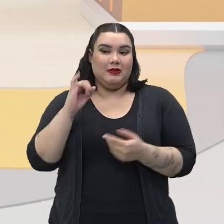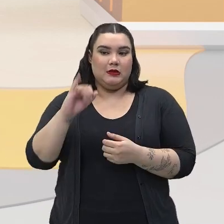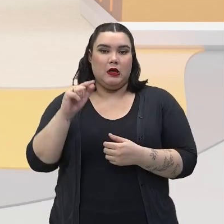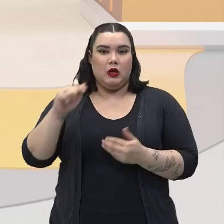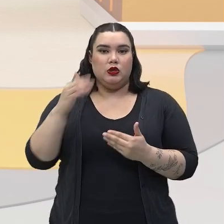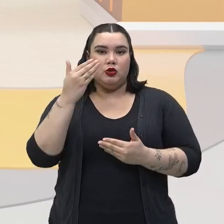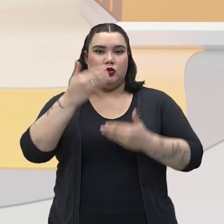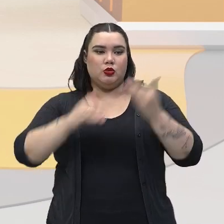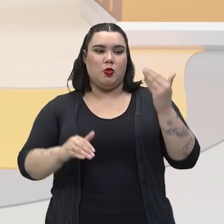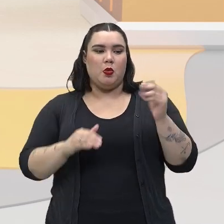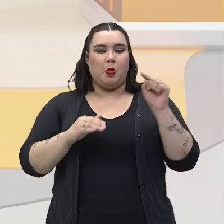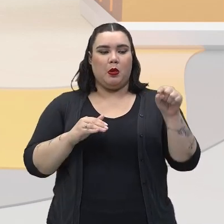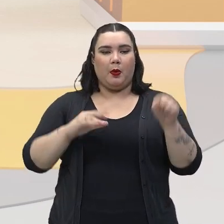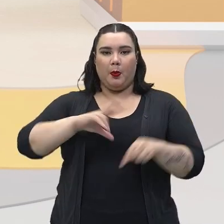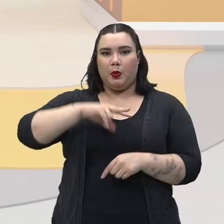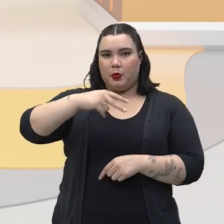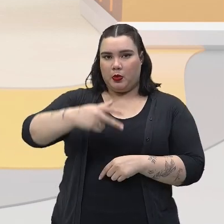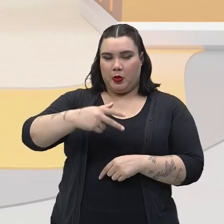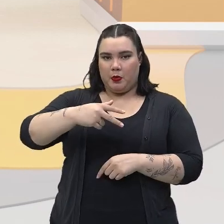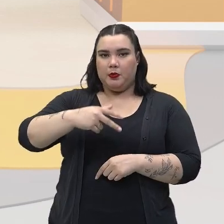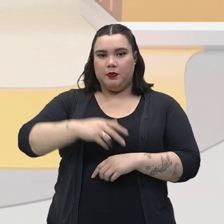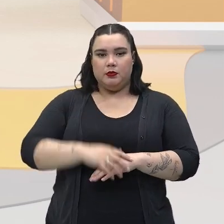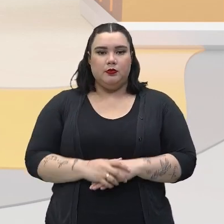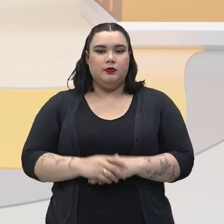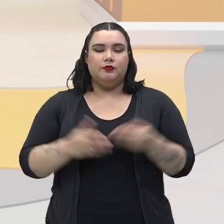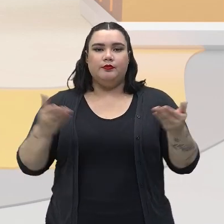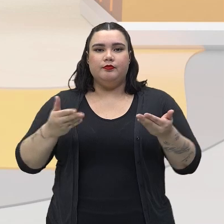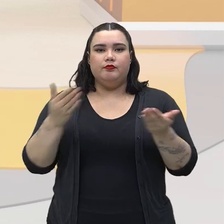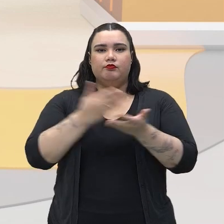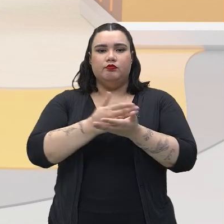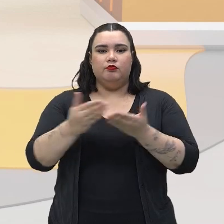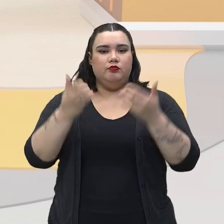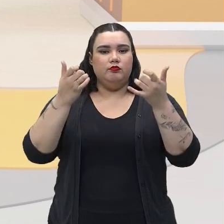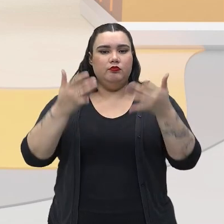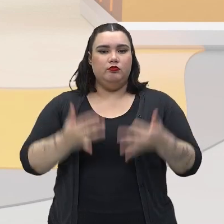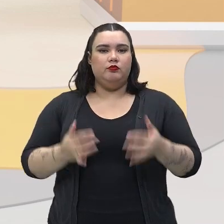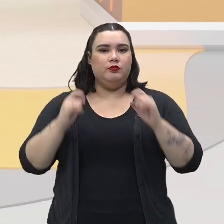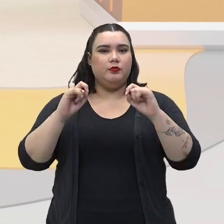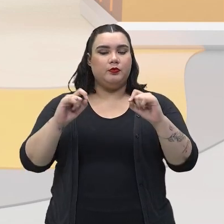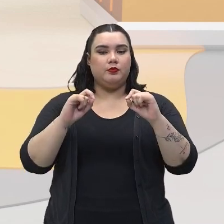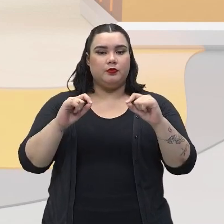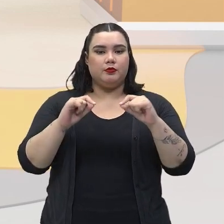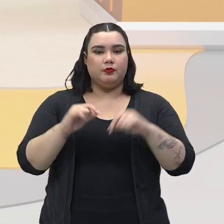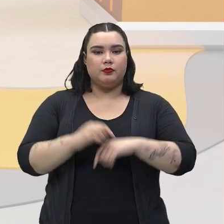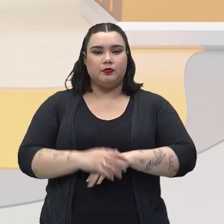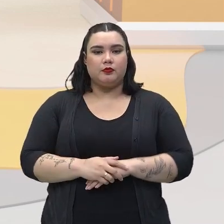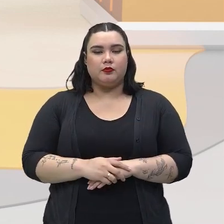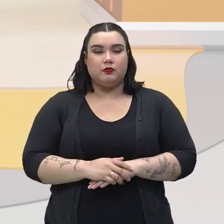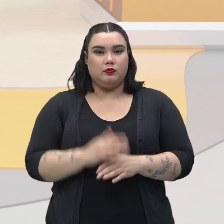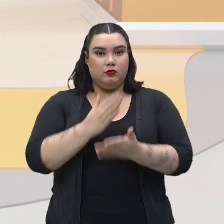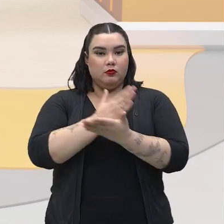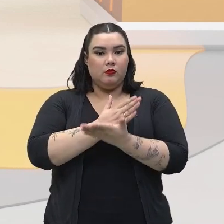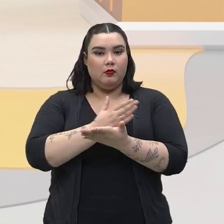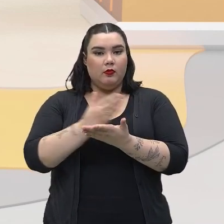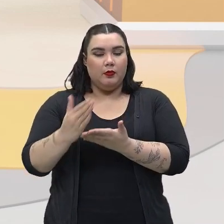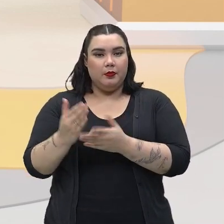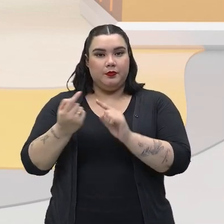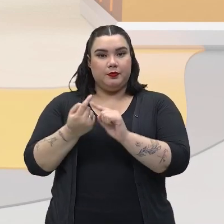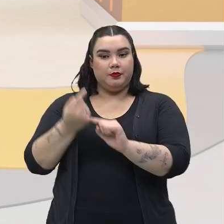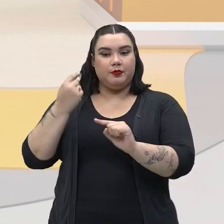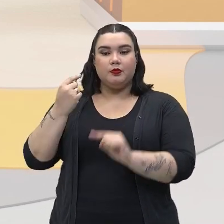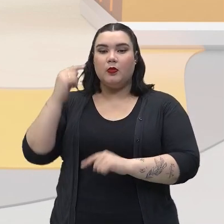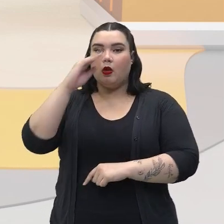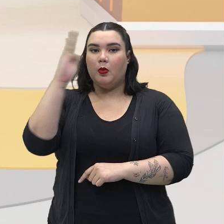da coroa portuguesa, ok? Então nós vamos começar falando em retrospecto a respeito disso, começando um pouco do nosso